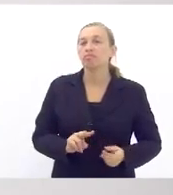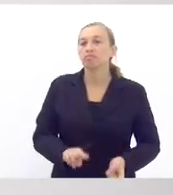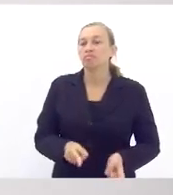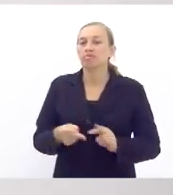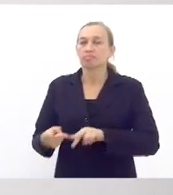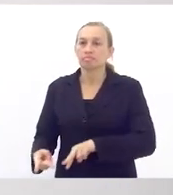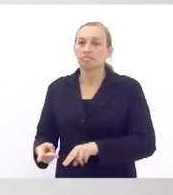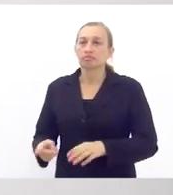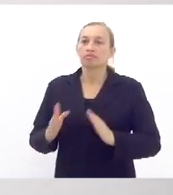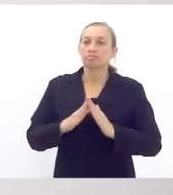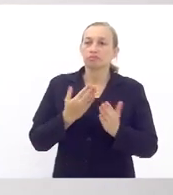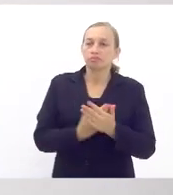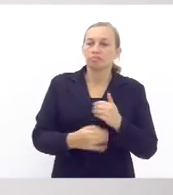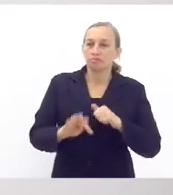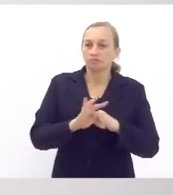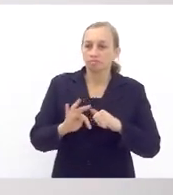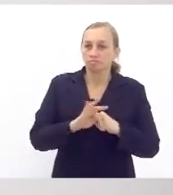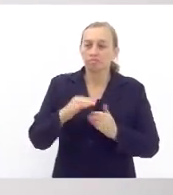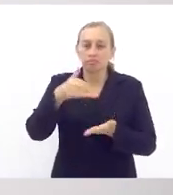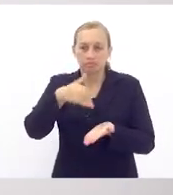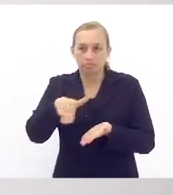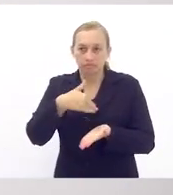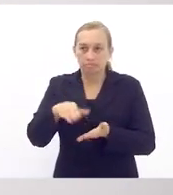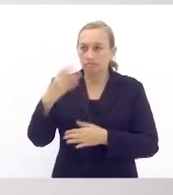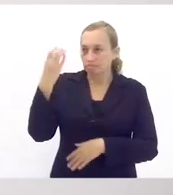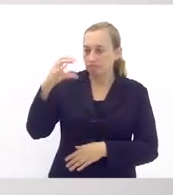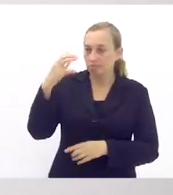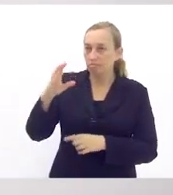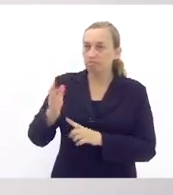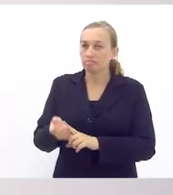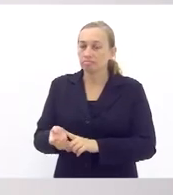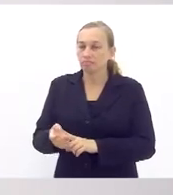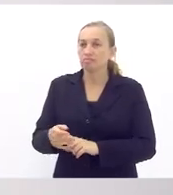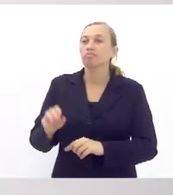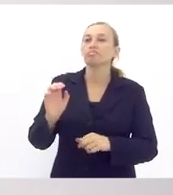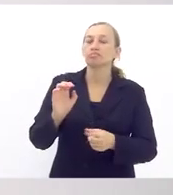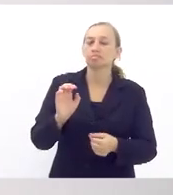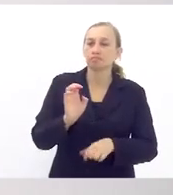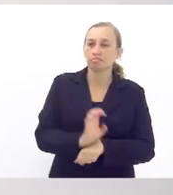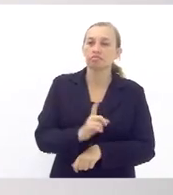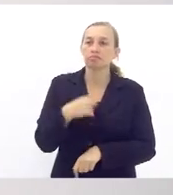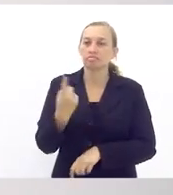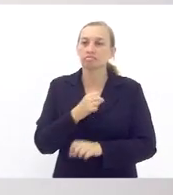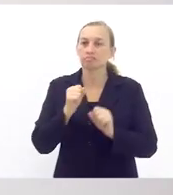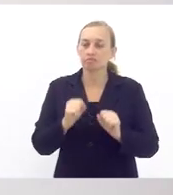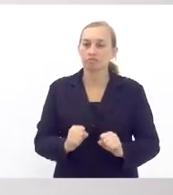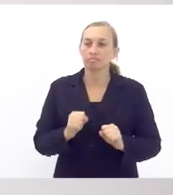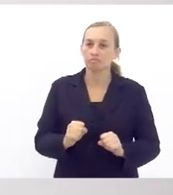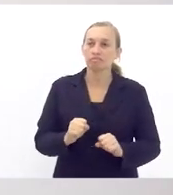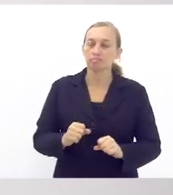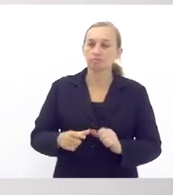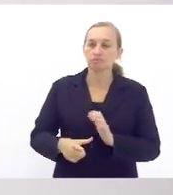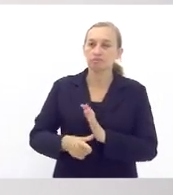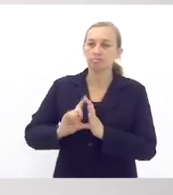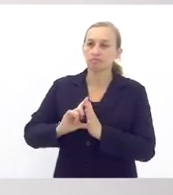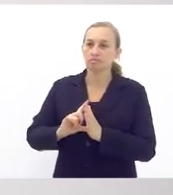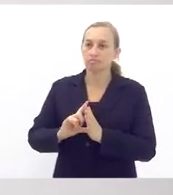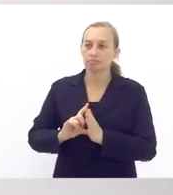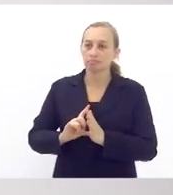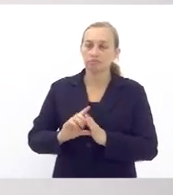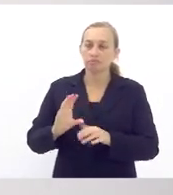para Afe para secretaria de Ciência e Tecnologia do estado para que nós possamos o quanto antes Abrir